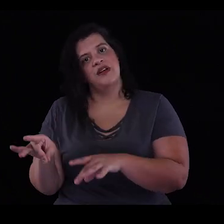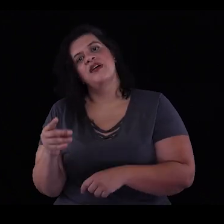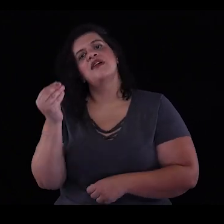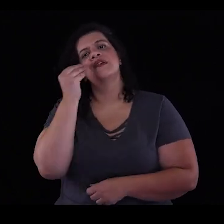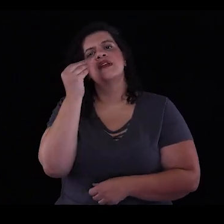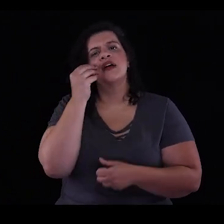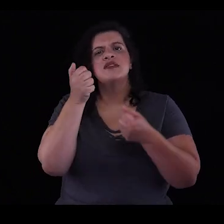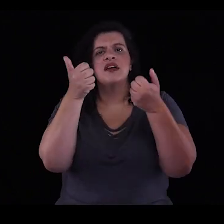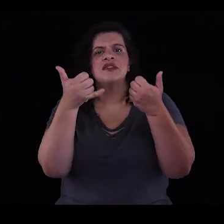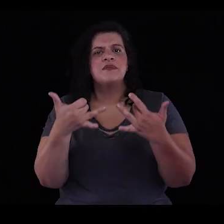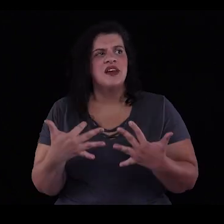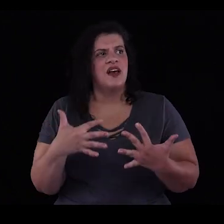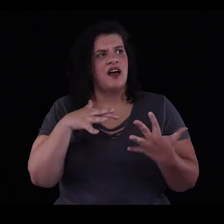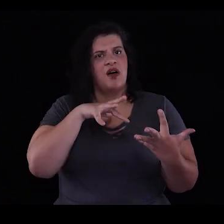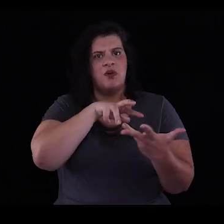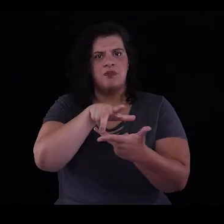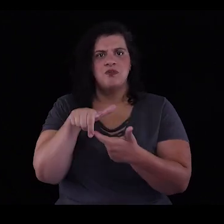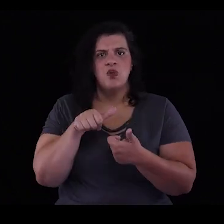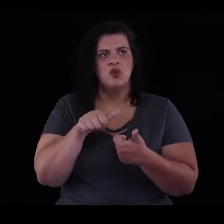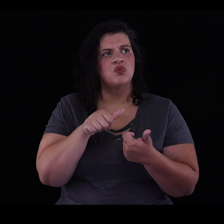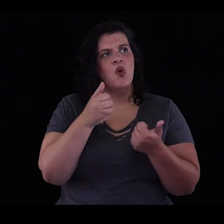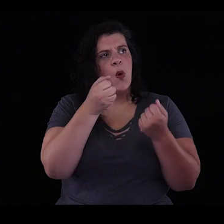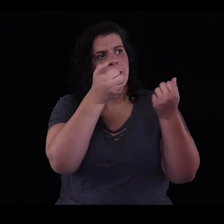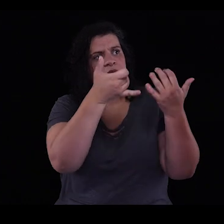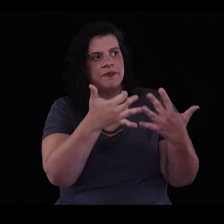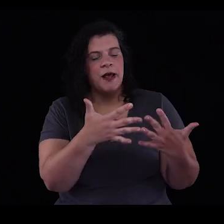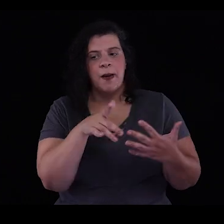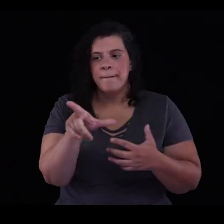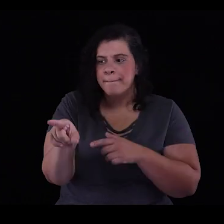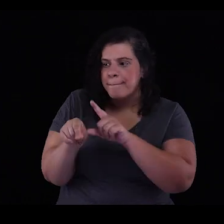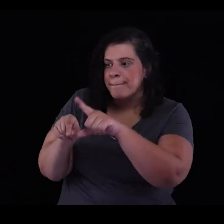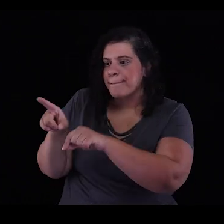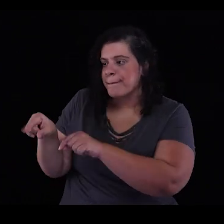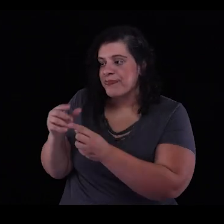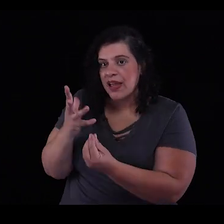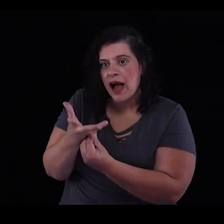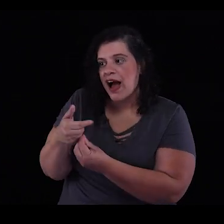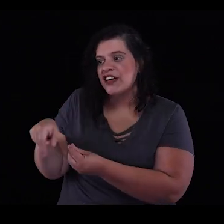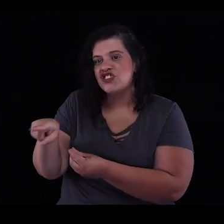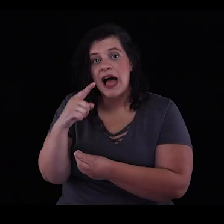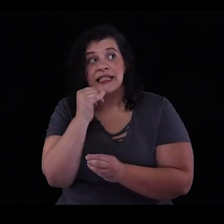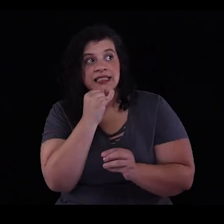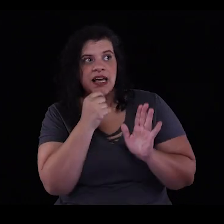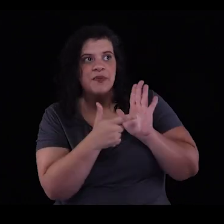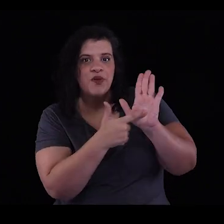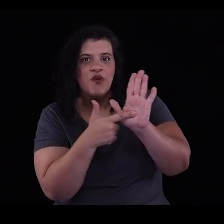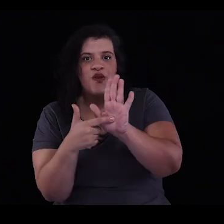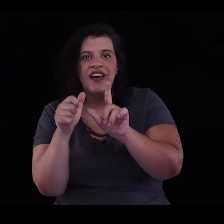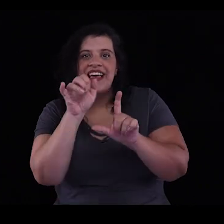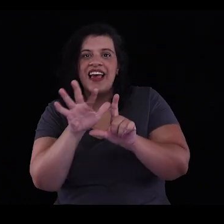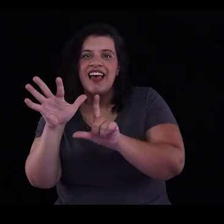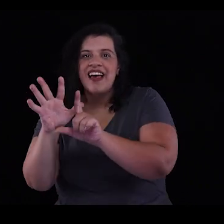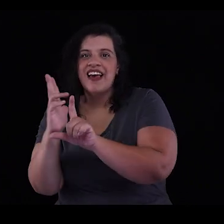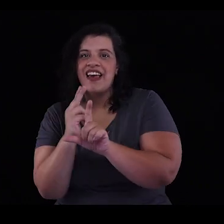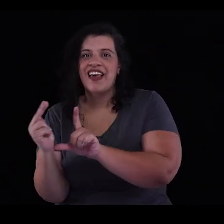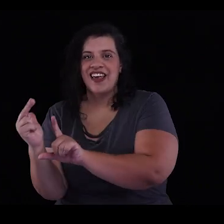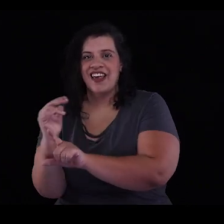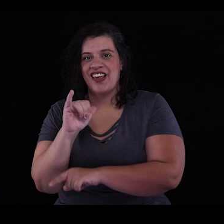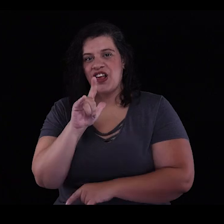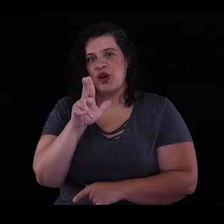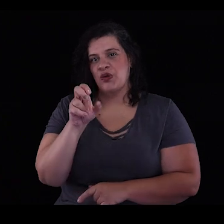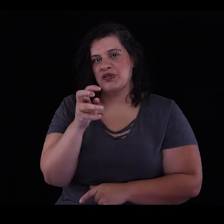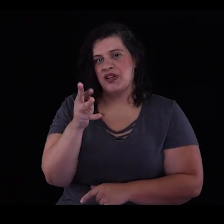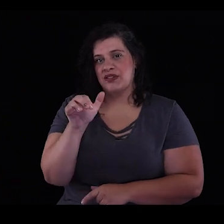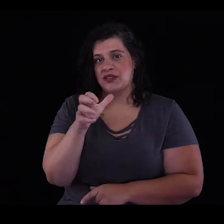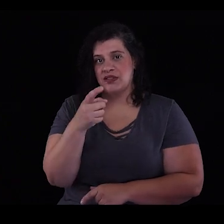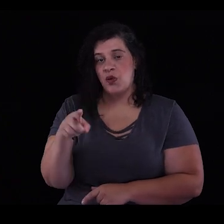você tentar explicar o mundo usando os trabalhos de arte como ilustração, quando na verdade me parece que os